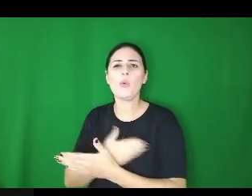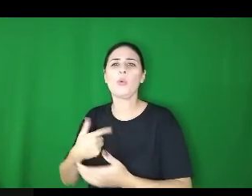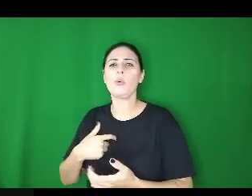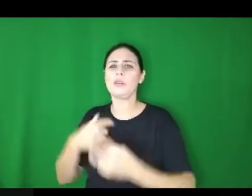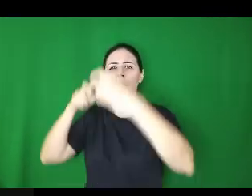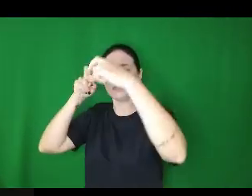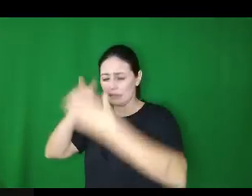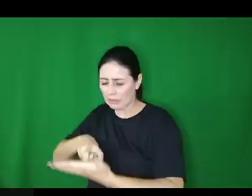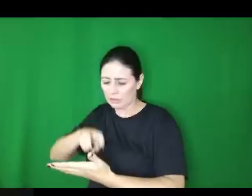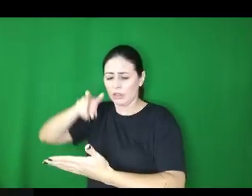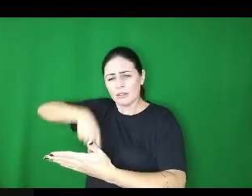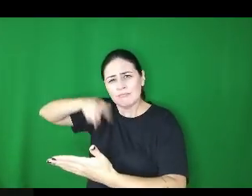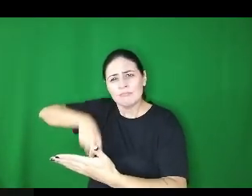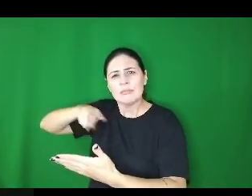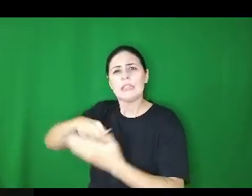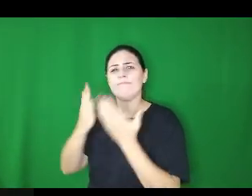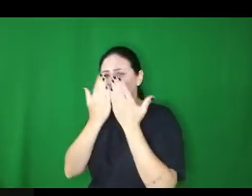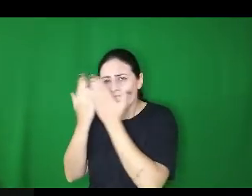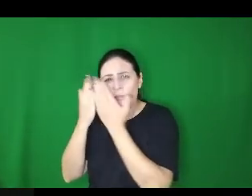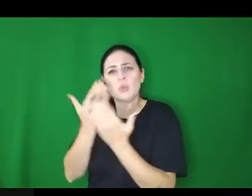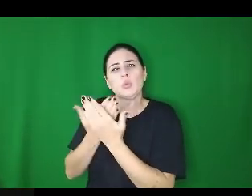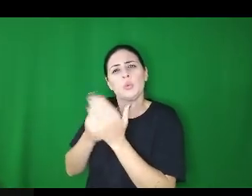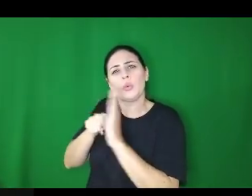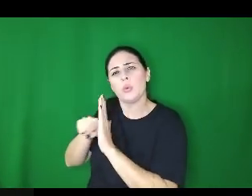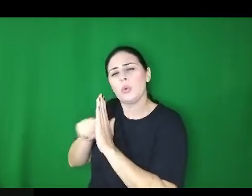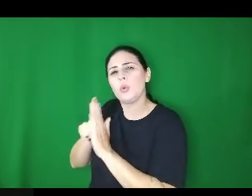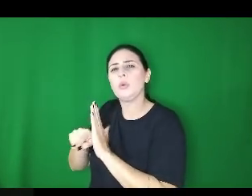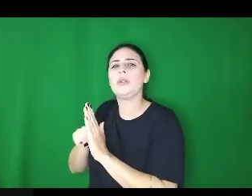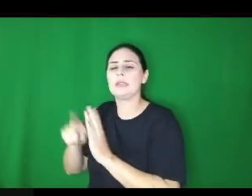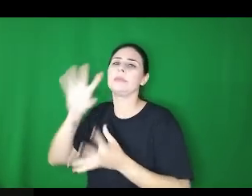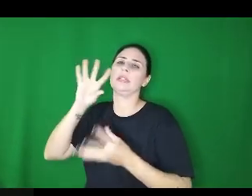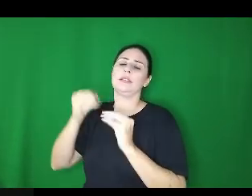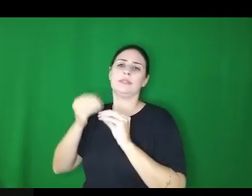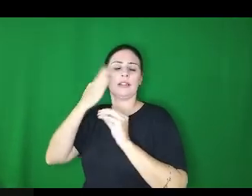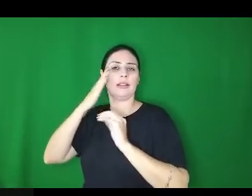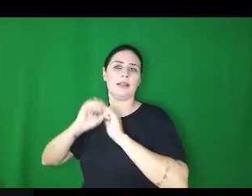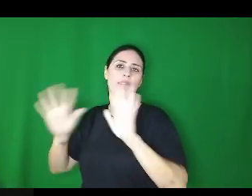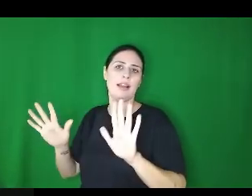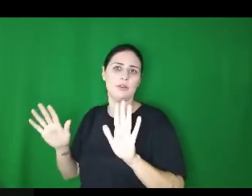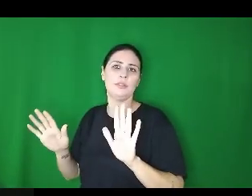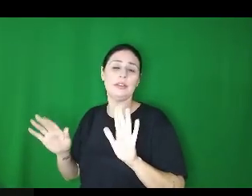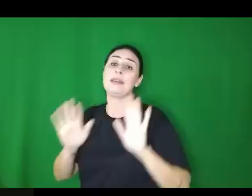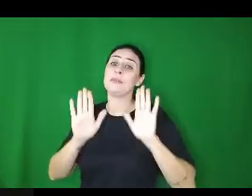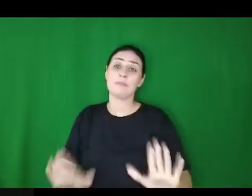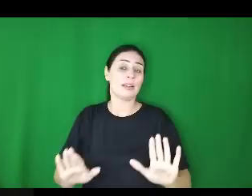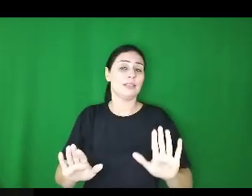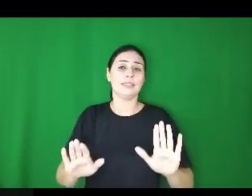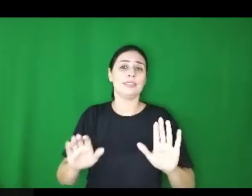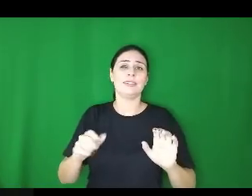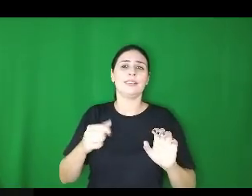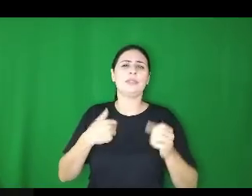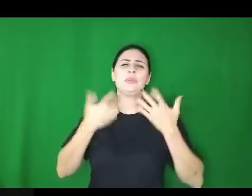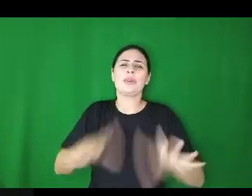e colocou, mas não colocou isso num contínuo, numa sequência dentro de uma situação real, que essas 800 horas, a